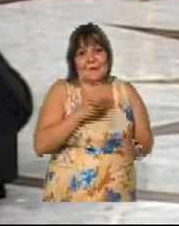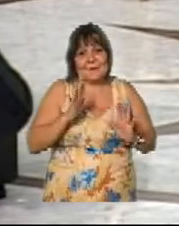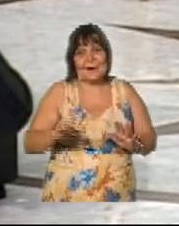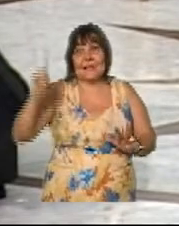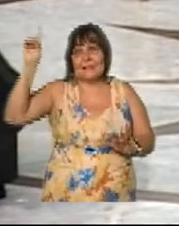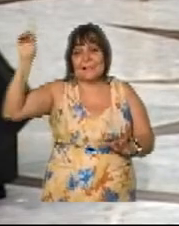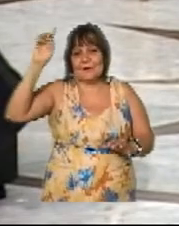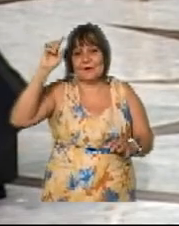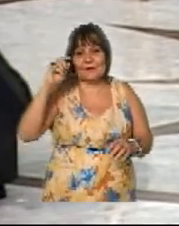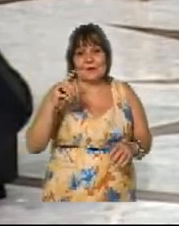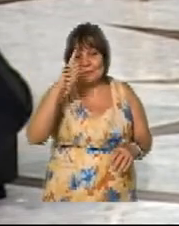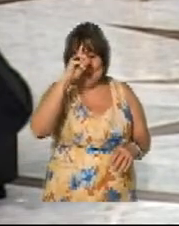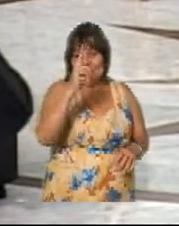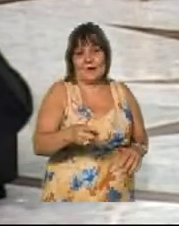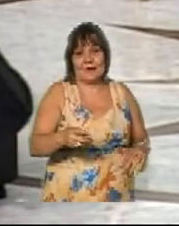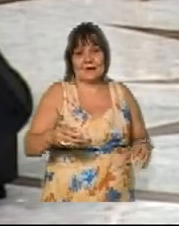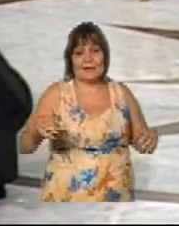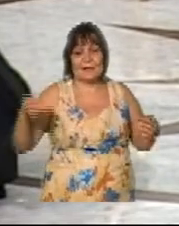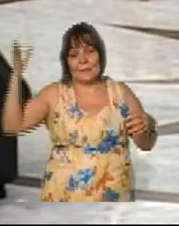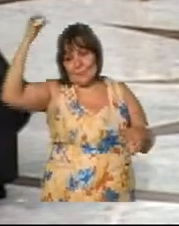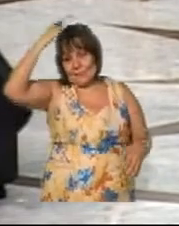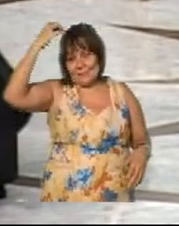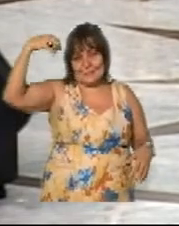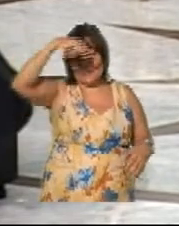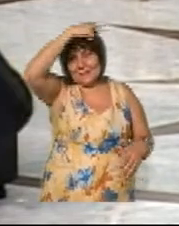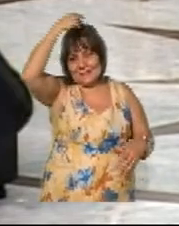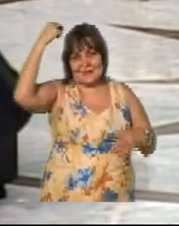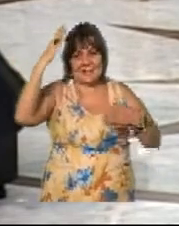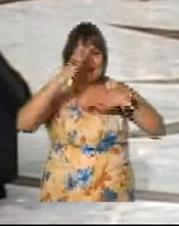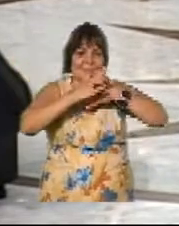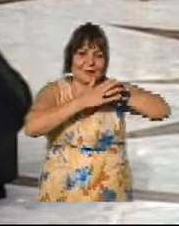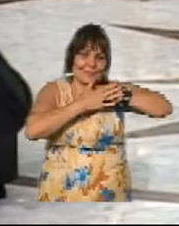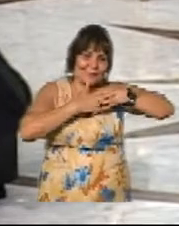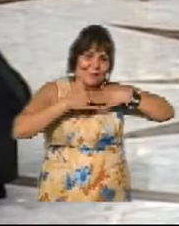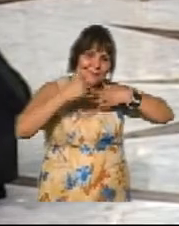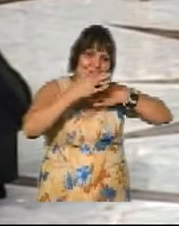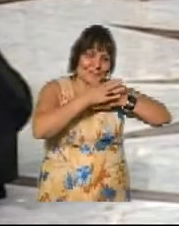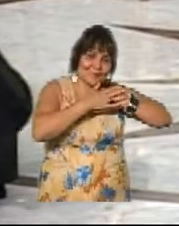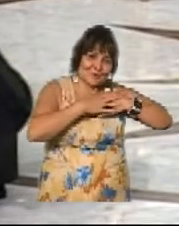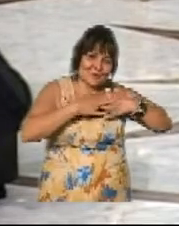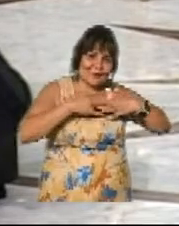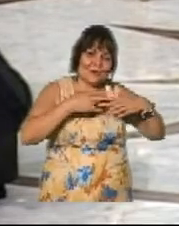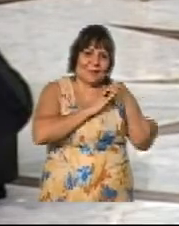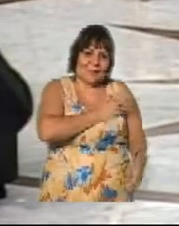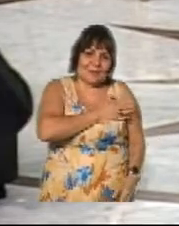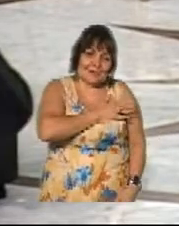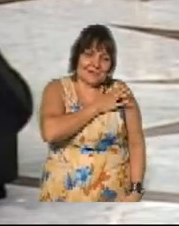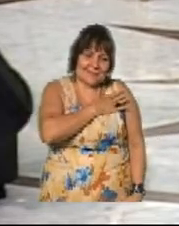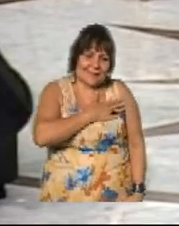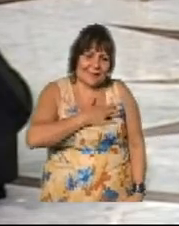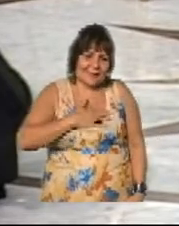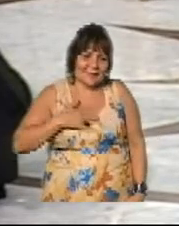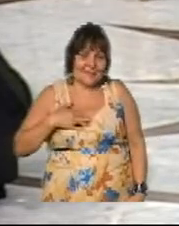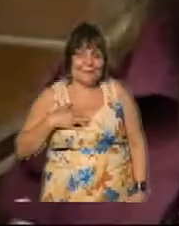e conforta, consola, passa aquele bálsamo suave no coração, né? Se no dia